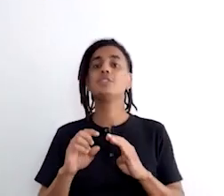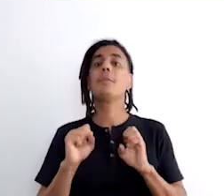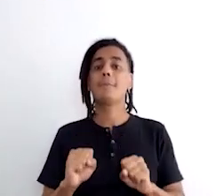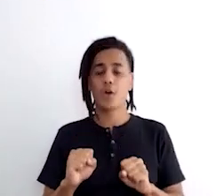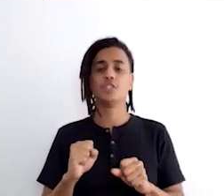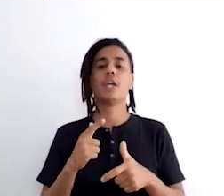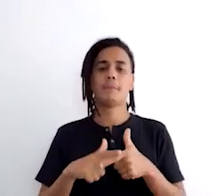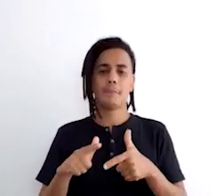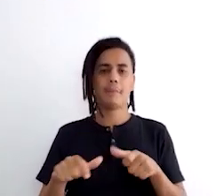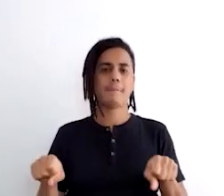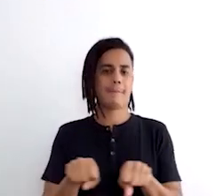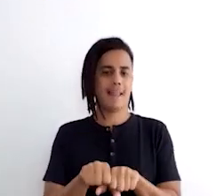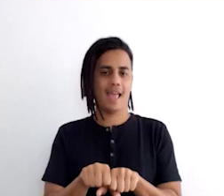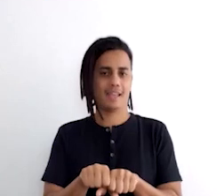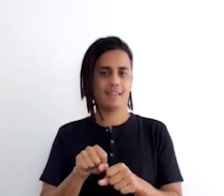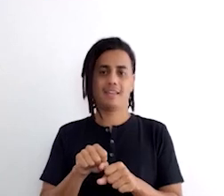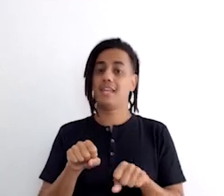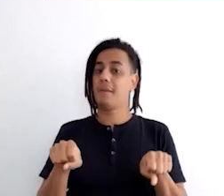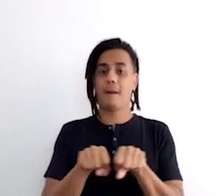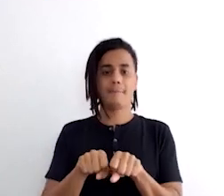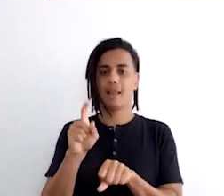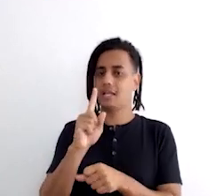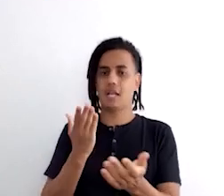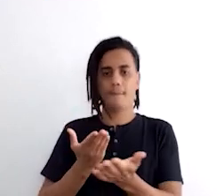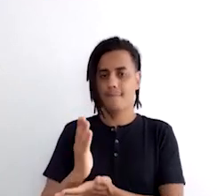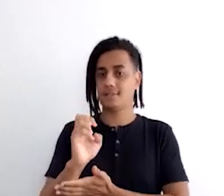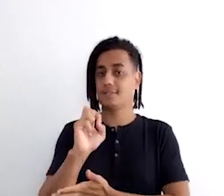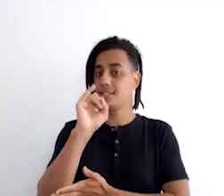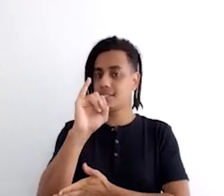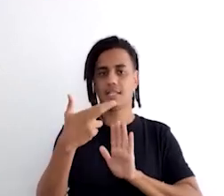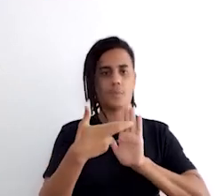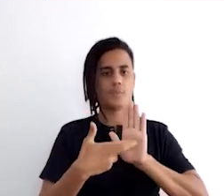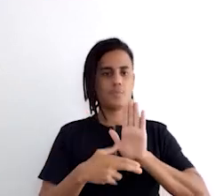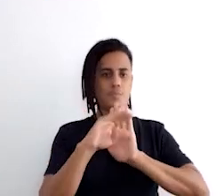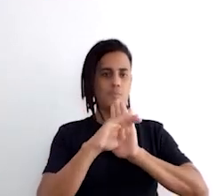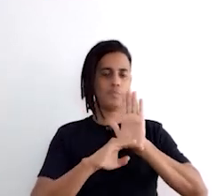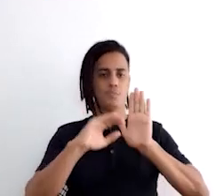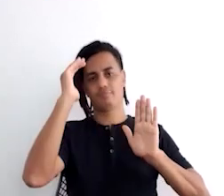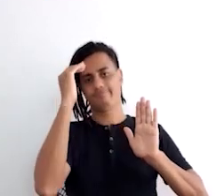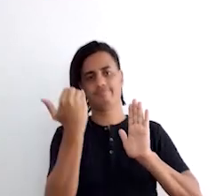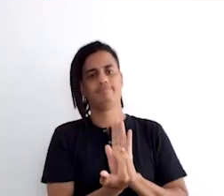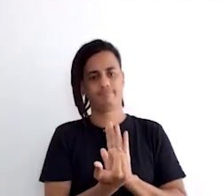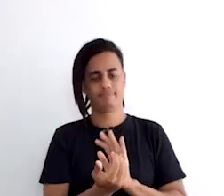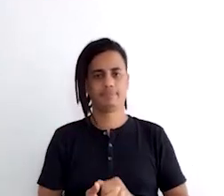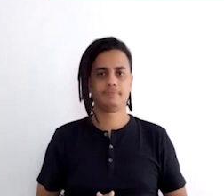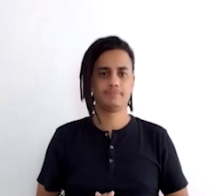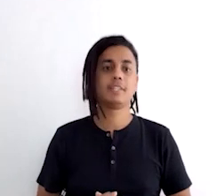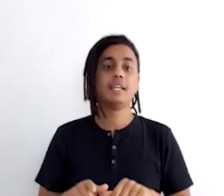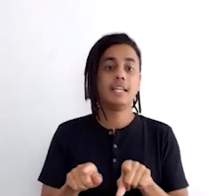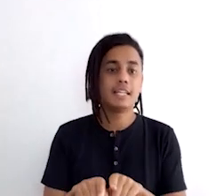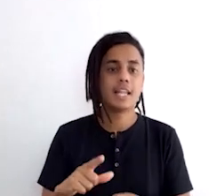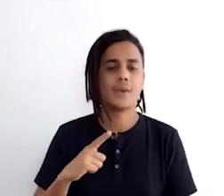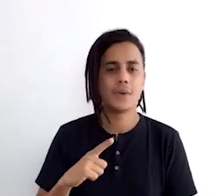a pipeline não passa, a não ser que todos esses requisitos estejam cumpridos. E temos o Dash, que é a